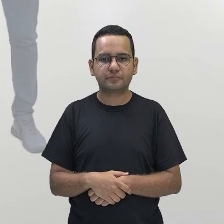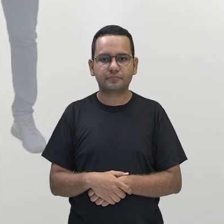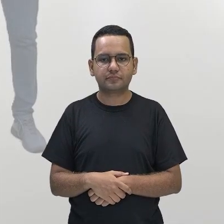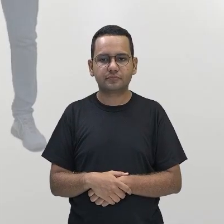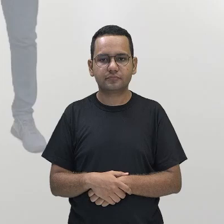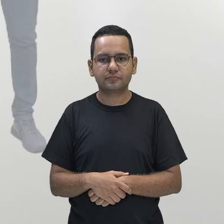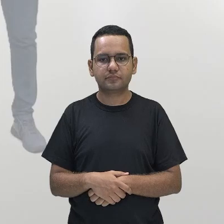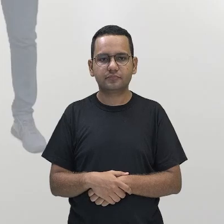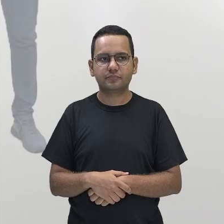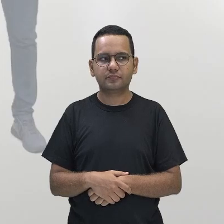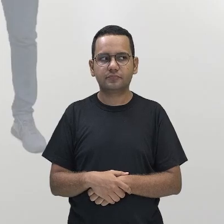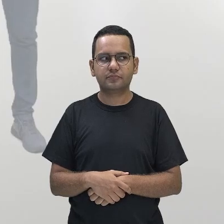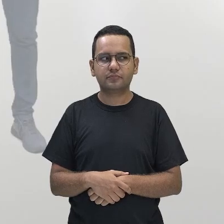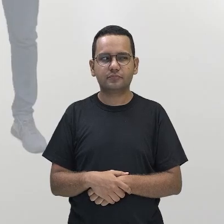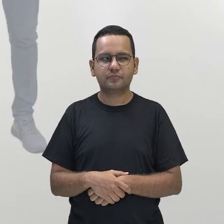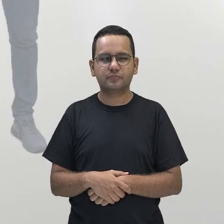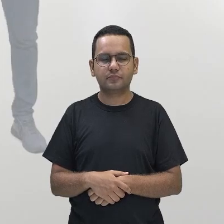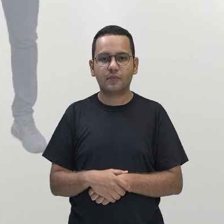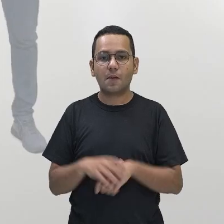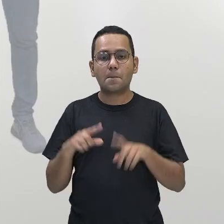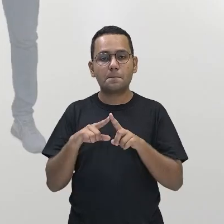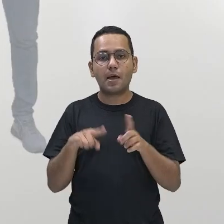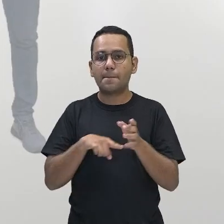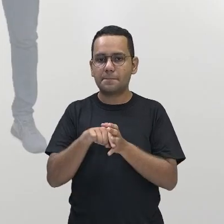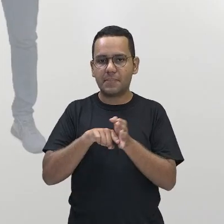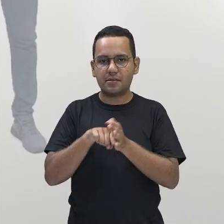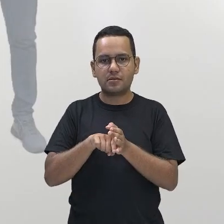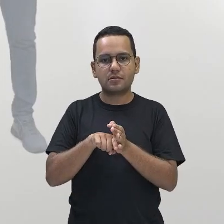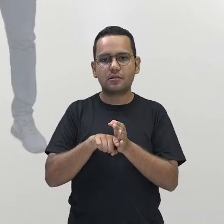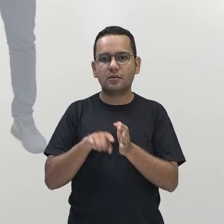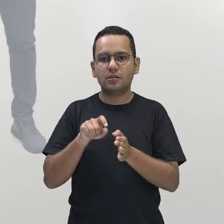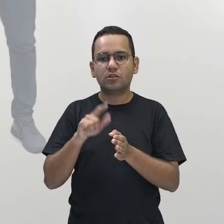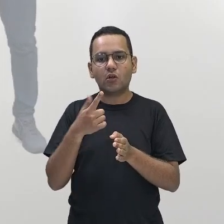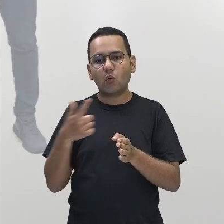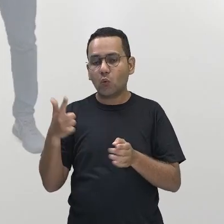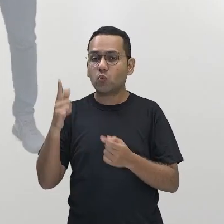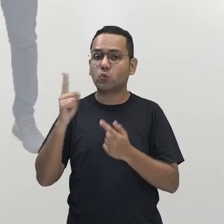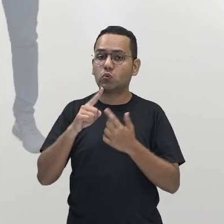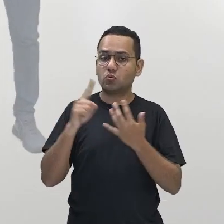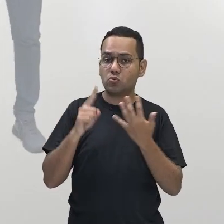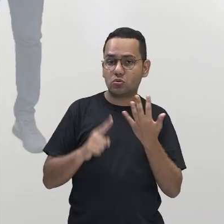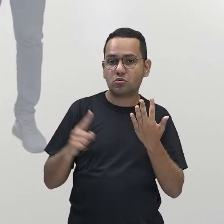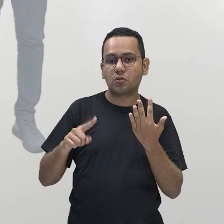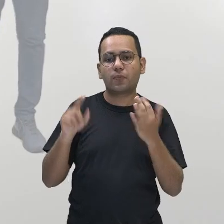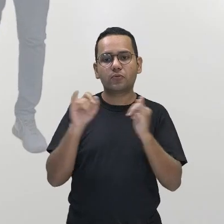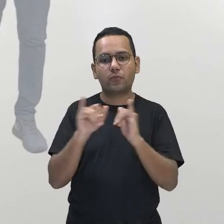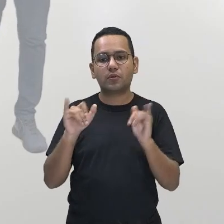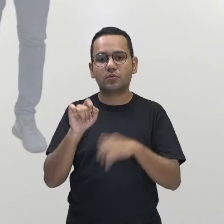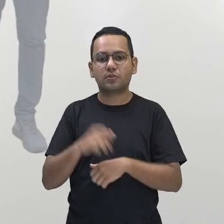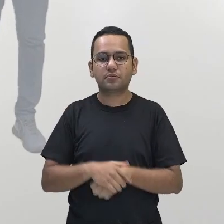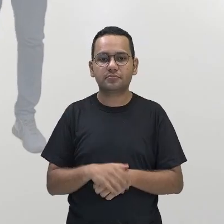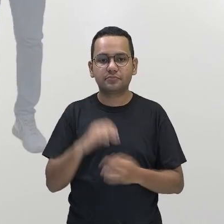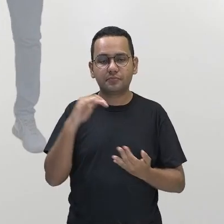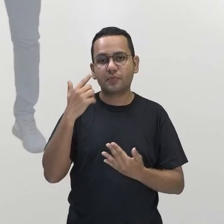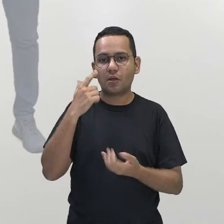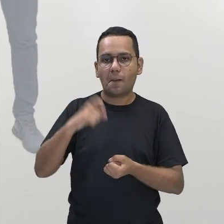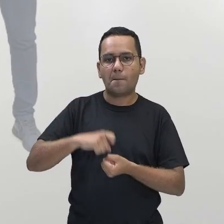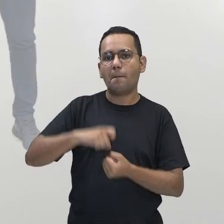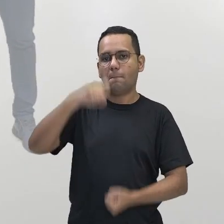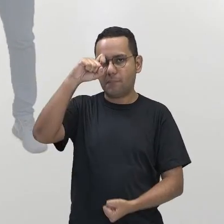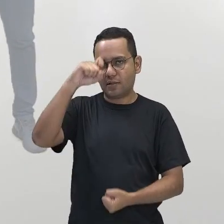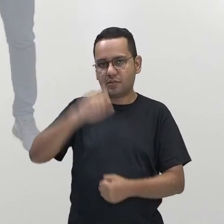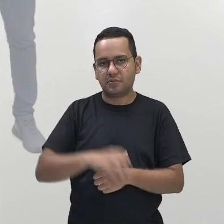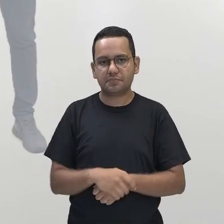estas pesquisas científicas, outros formatos de publicação são pôsteres. Então,